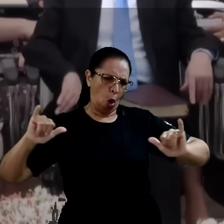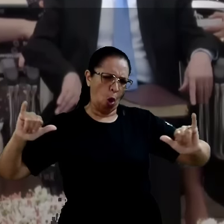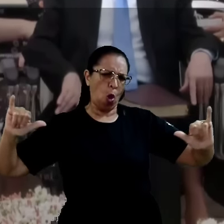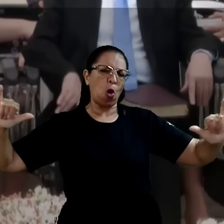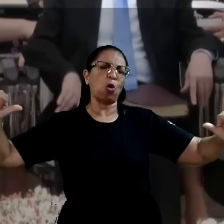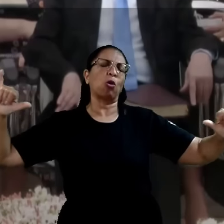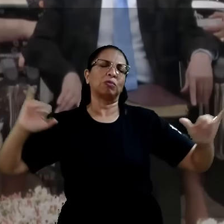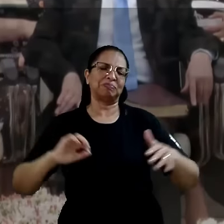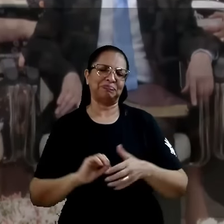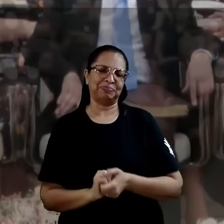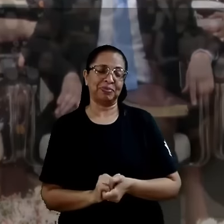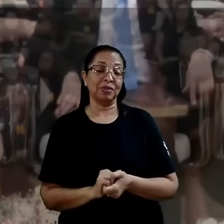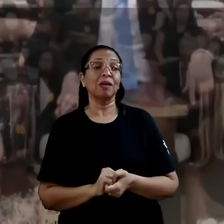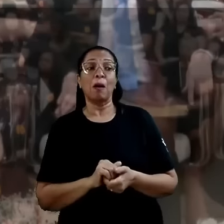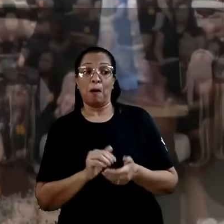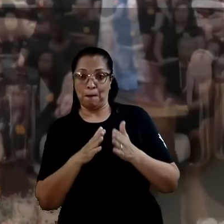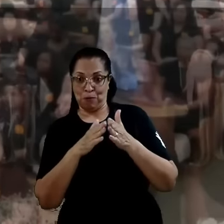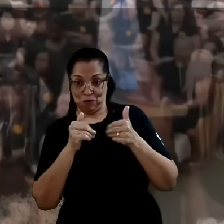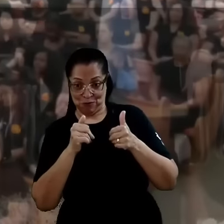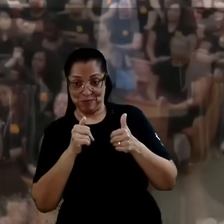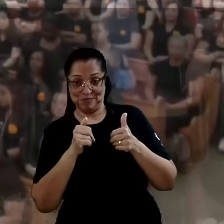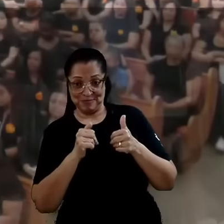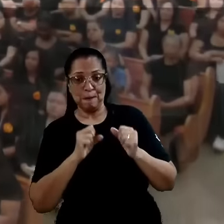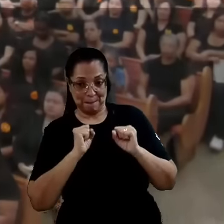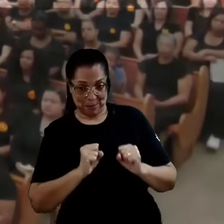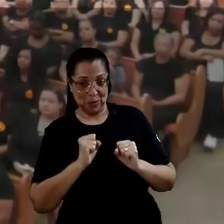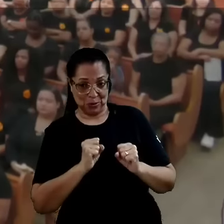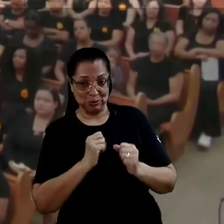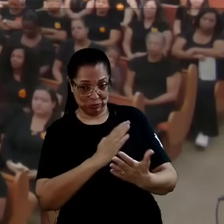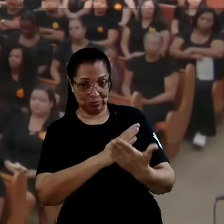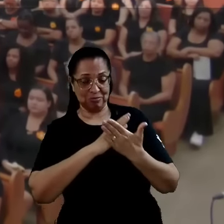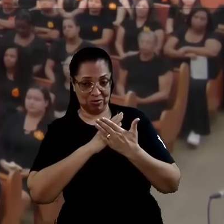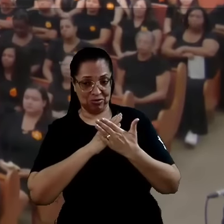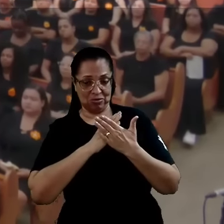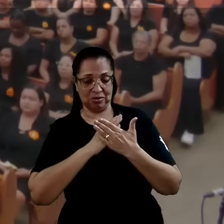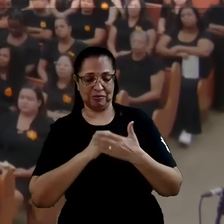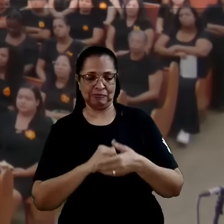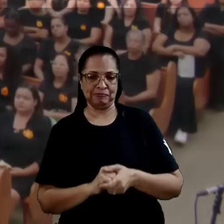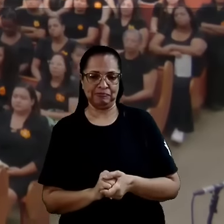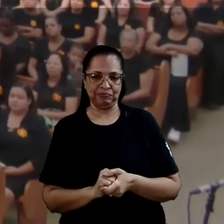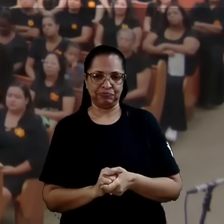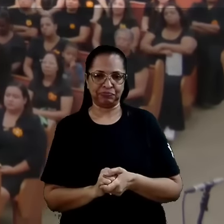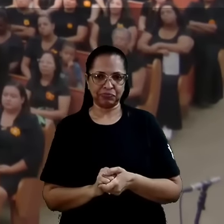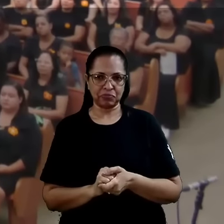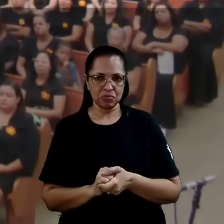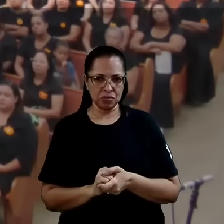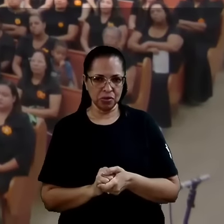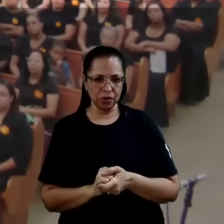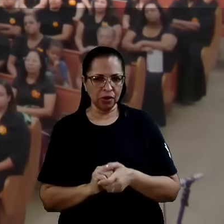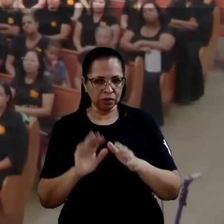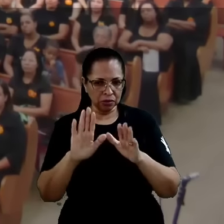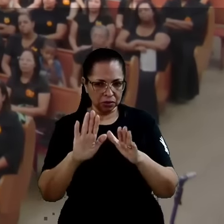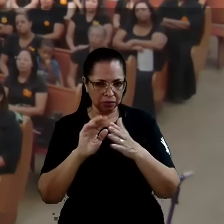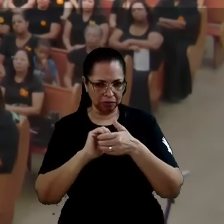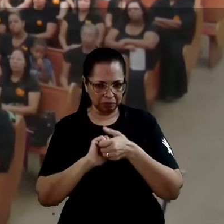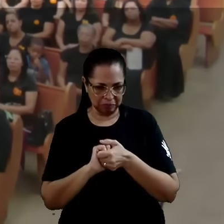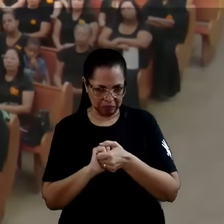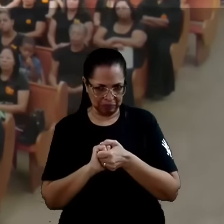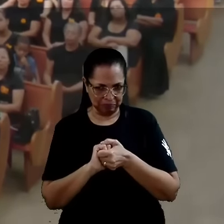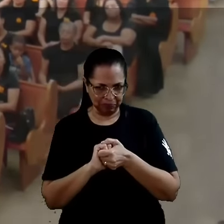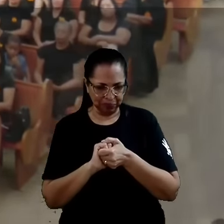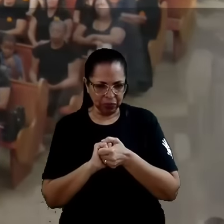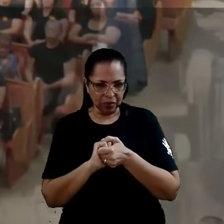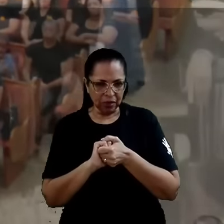musicistas as pessoas fazem viagens e colocam assim ajuntando memórias não é